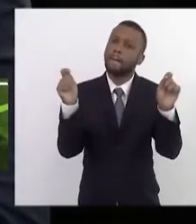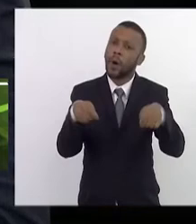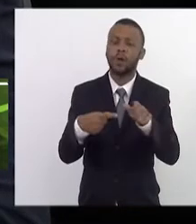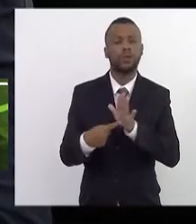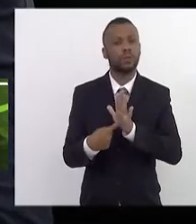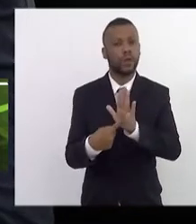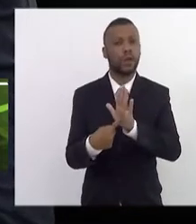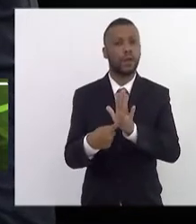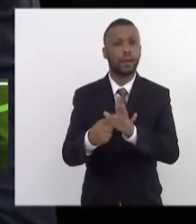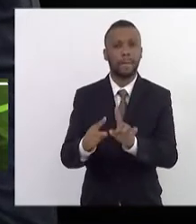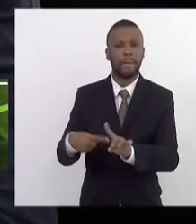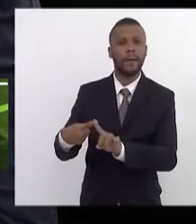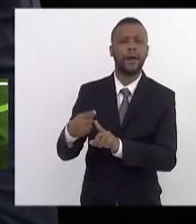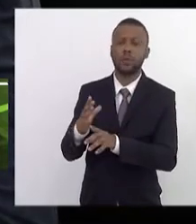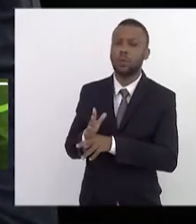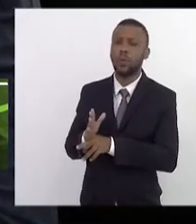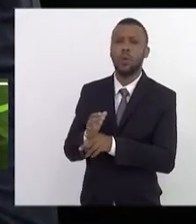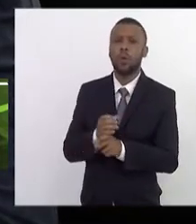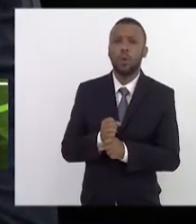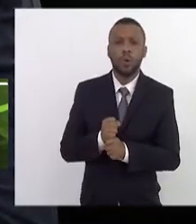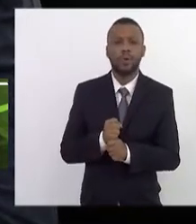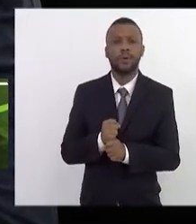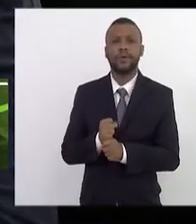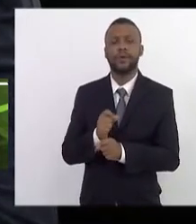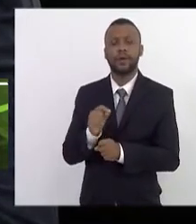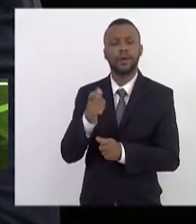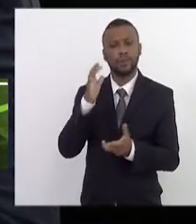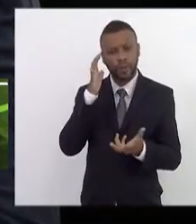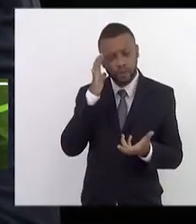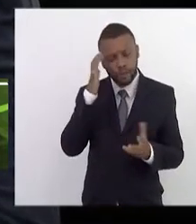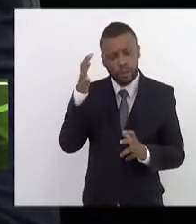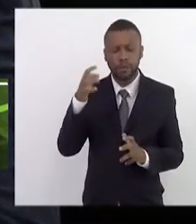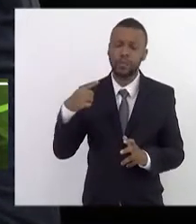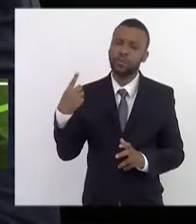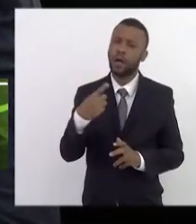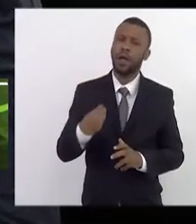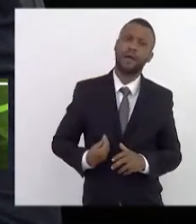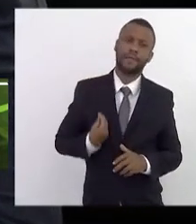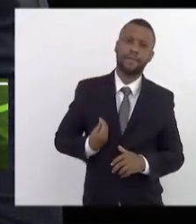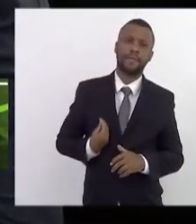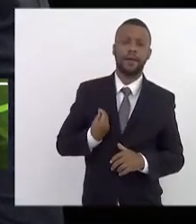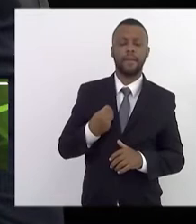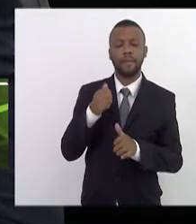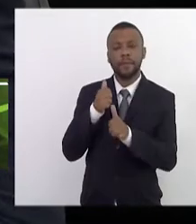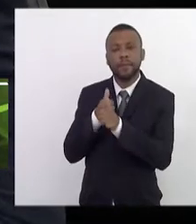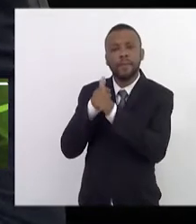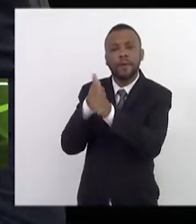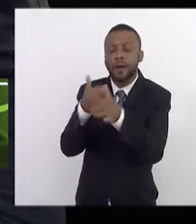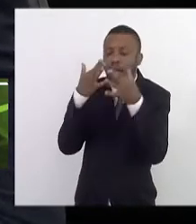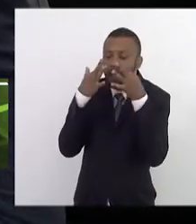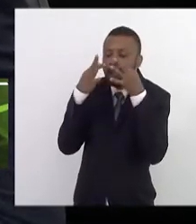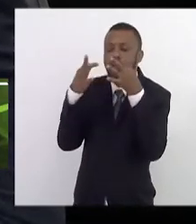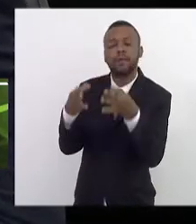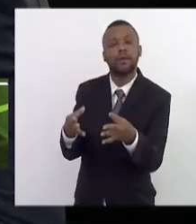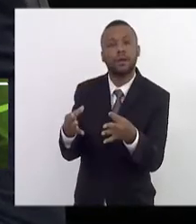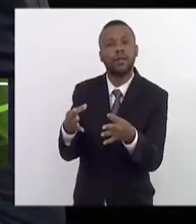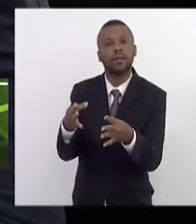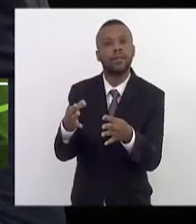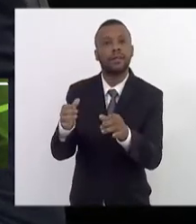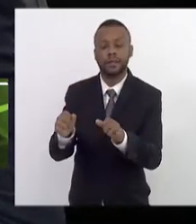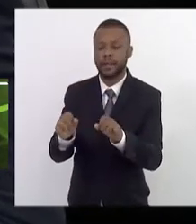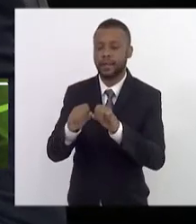e soma-se a isso uma situação que eu acho que nós vivemos muito de perto aqui da Assembleia, que foi